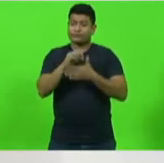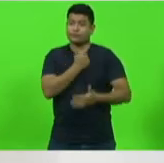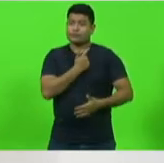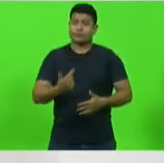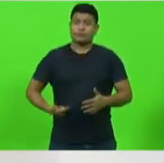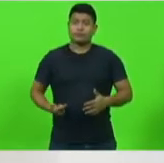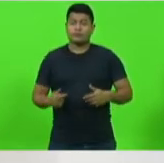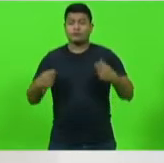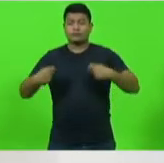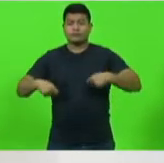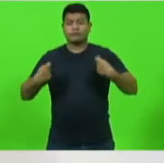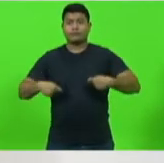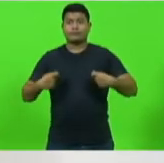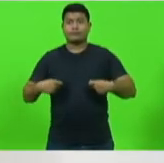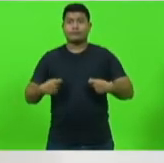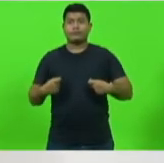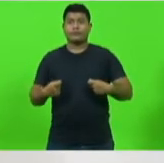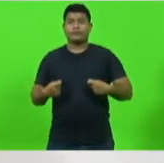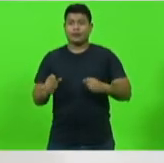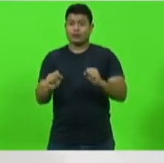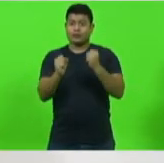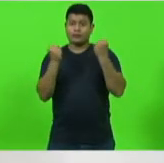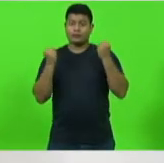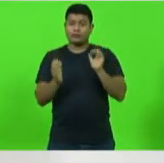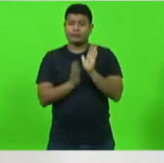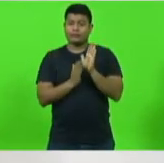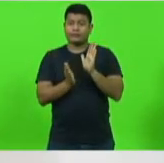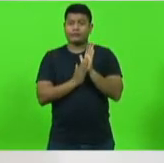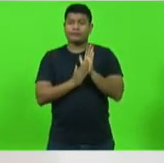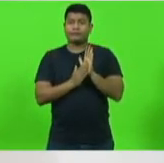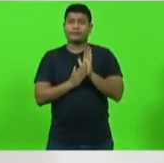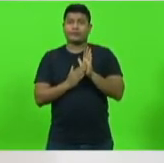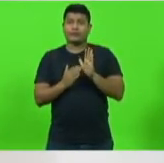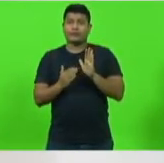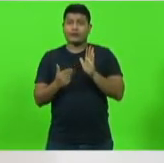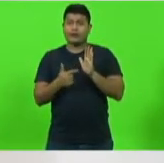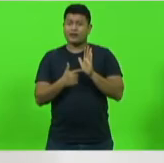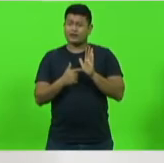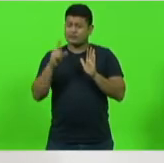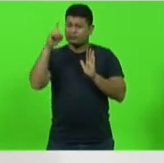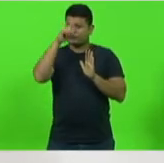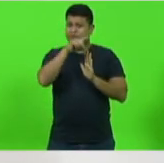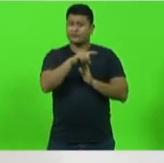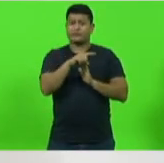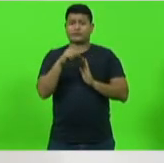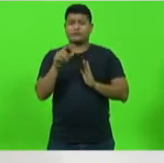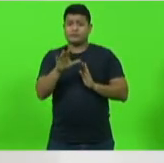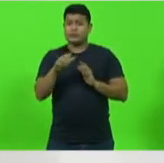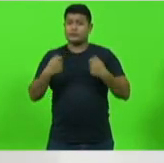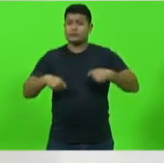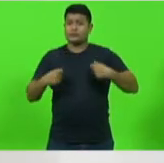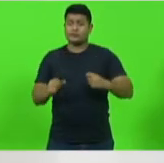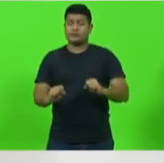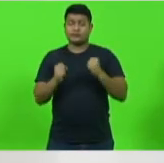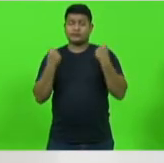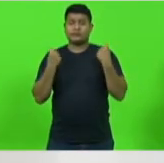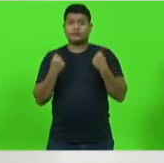fazer tem que defender algumas propostas que são realmente complicadas de serem defendidas, como, por exemplo,